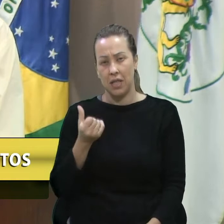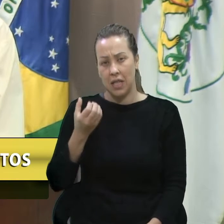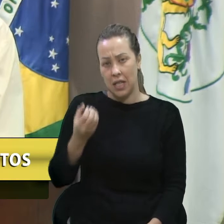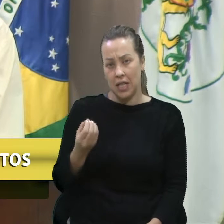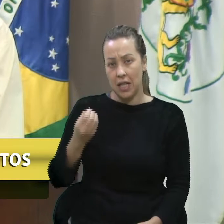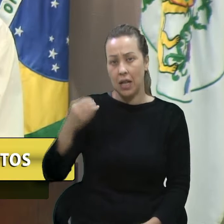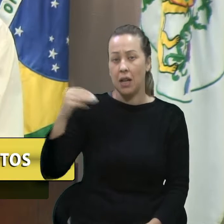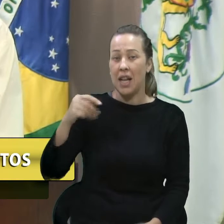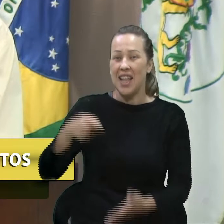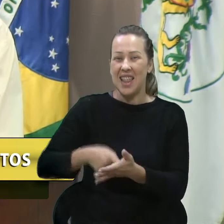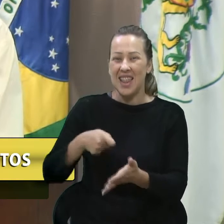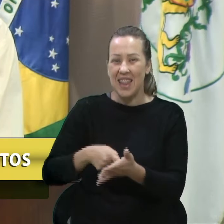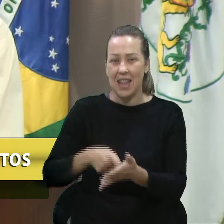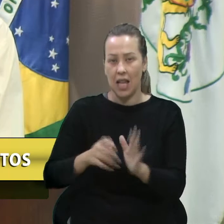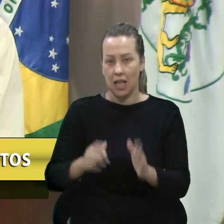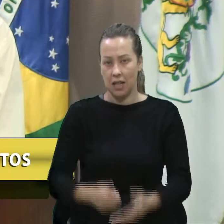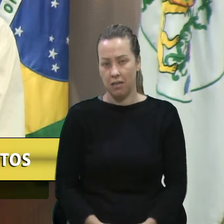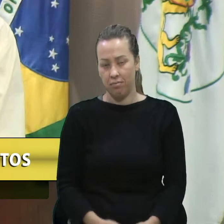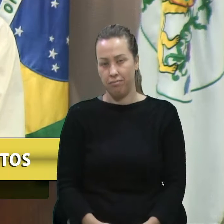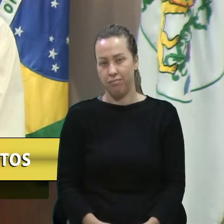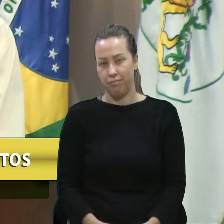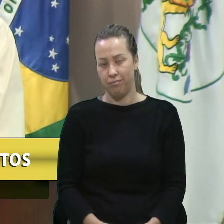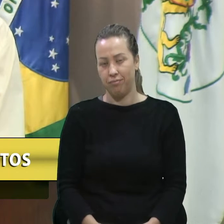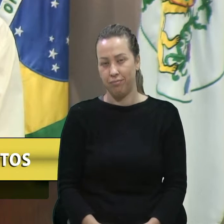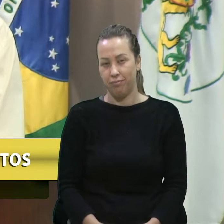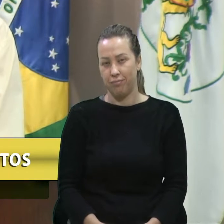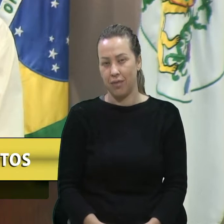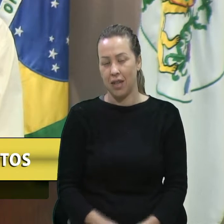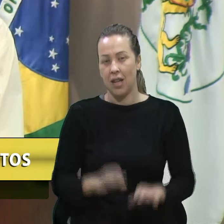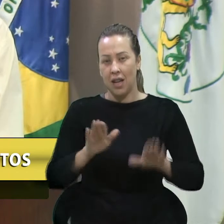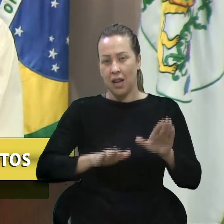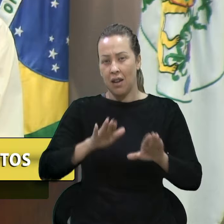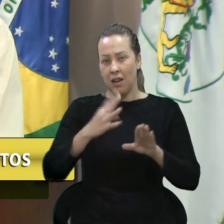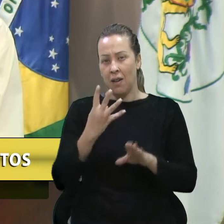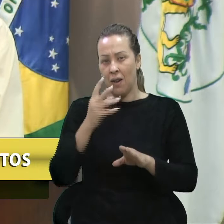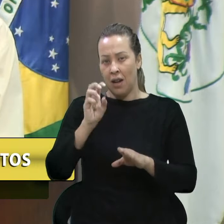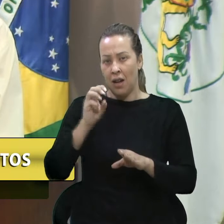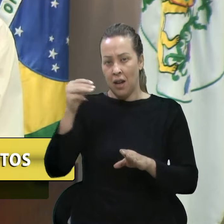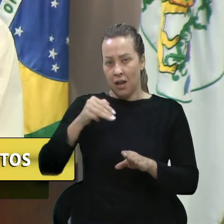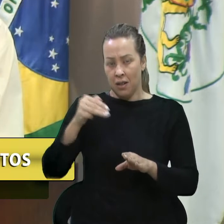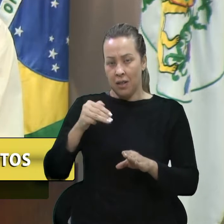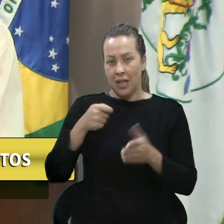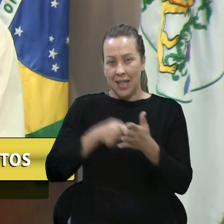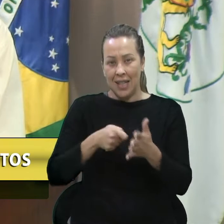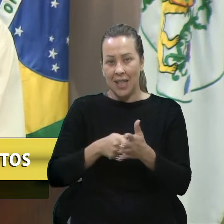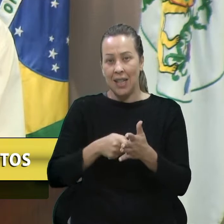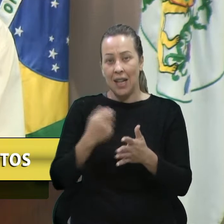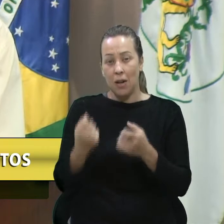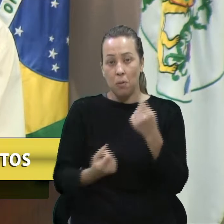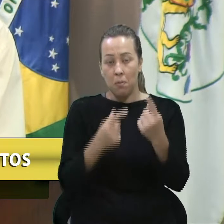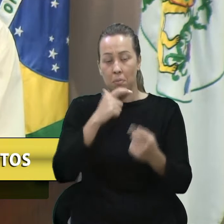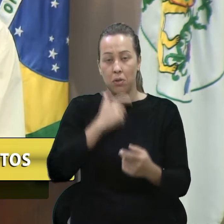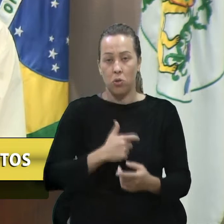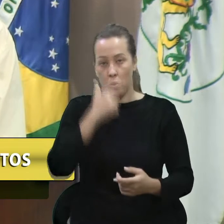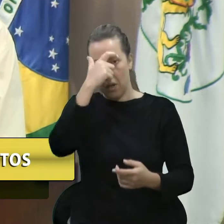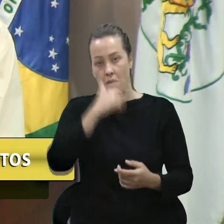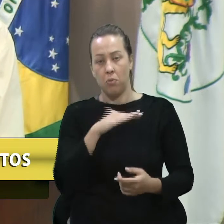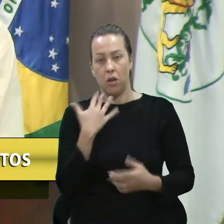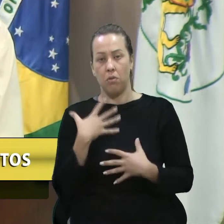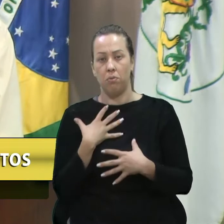tentam. Então, daqui a pouco vai fechar 45 minutos. E daqui a pouco alguém morreu por